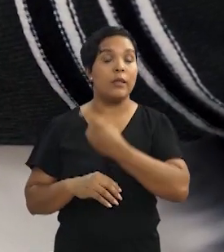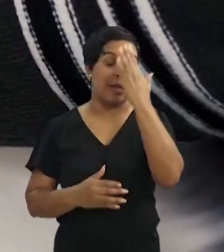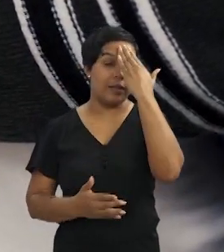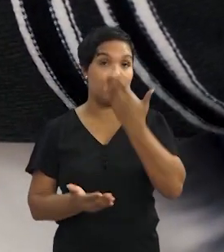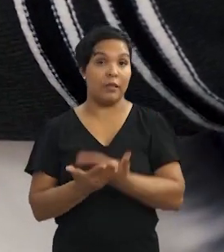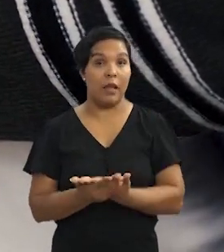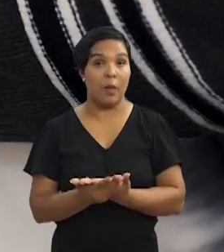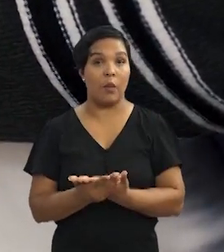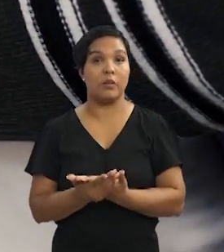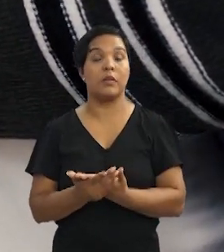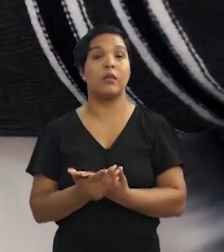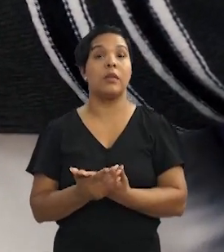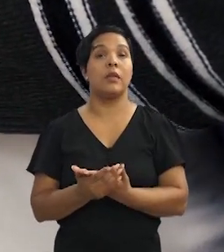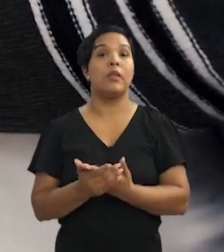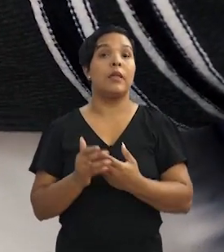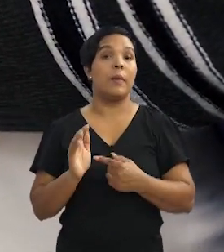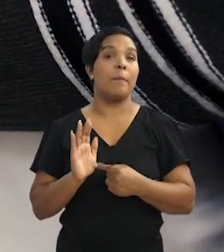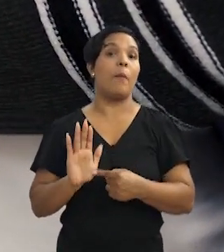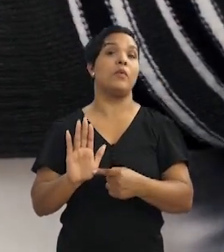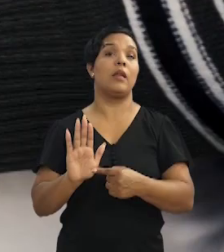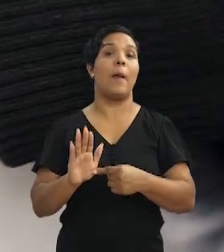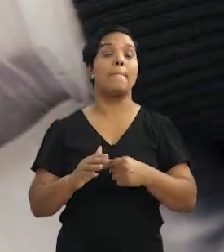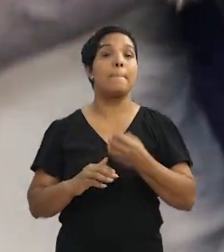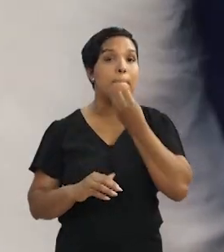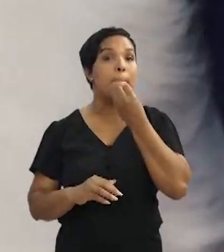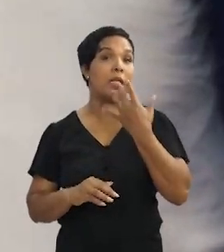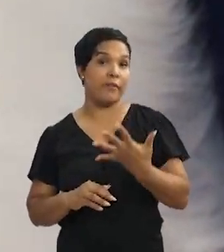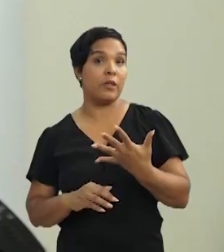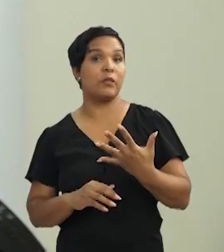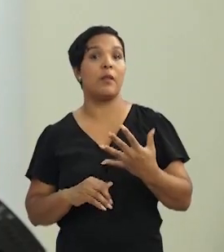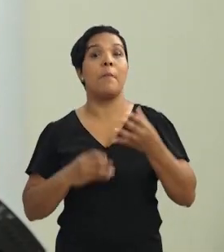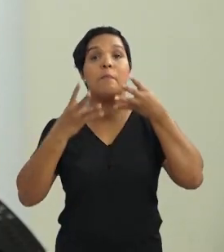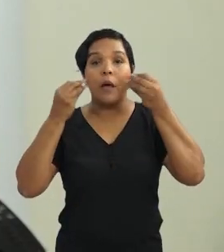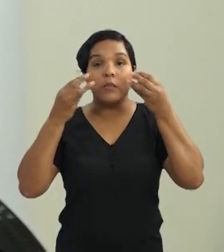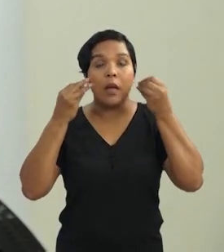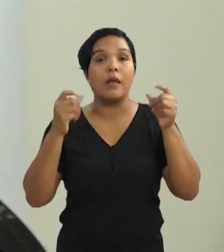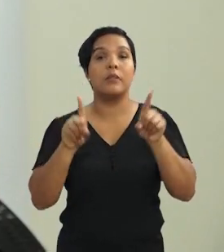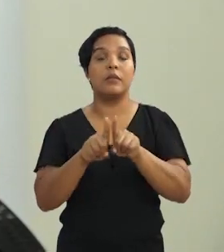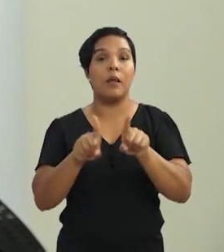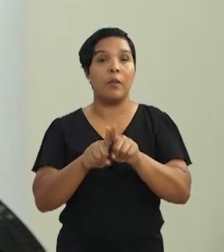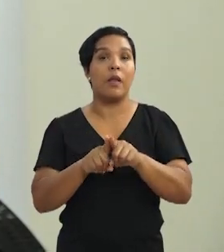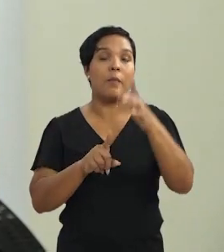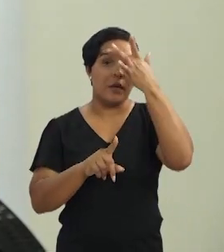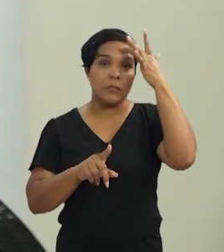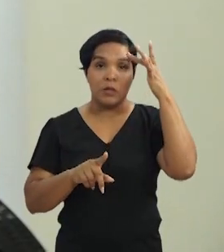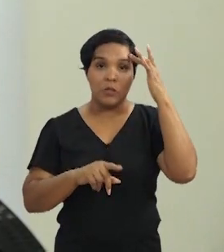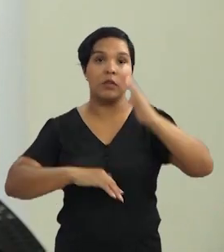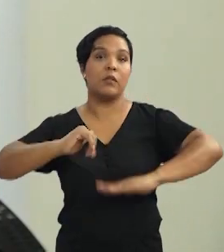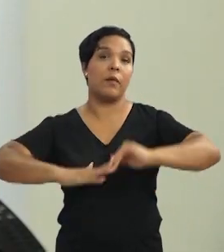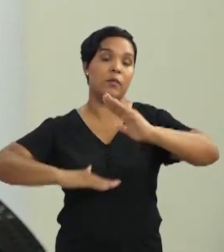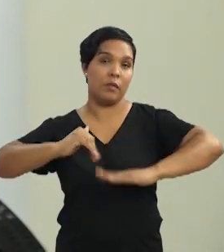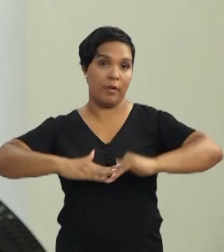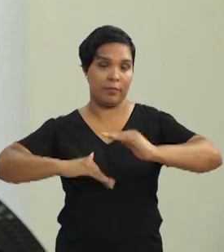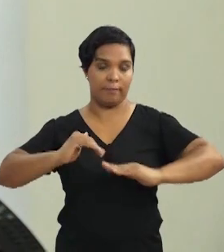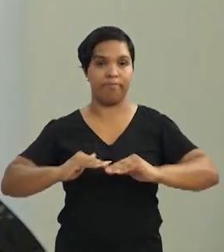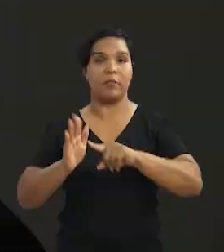nós acreditamos que isso trará muitos benefícios, tanto para os gatos, quanto para os tutores, quanto